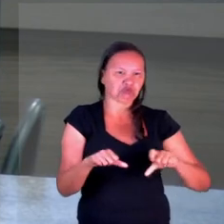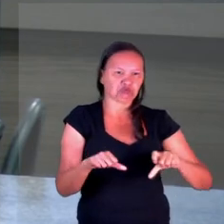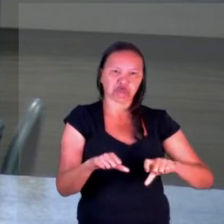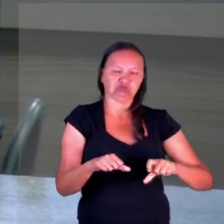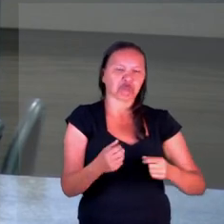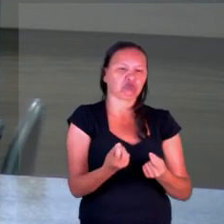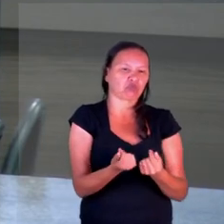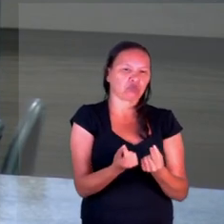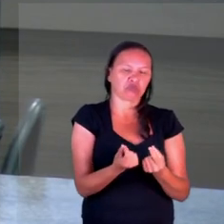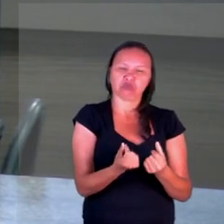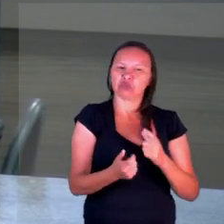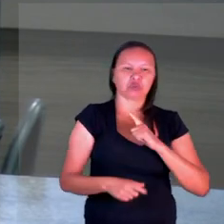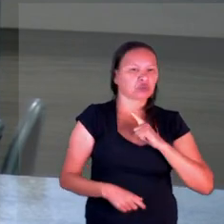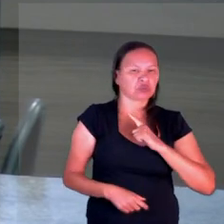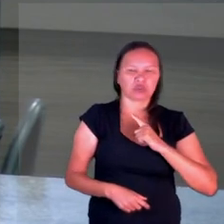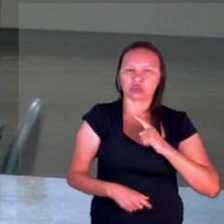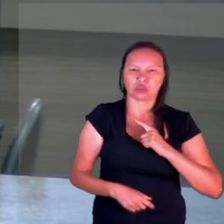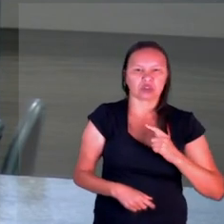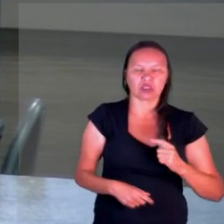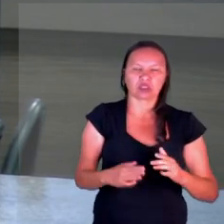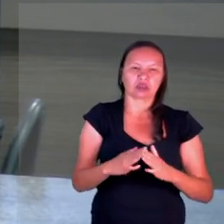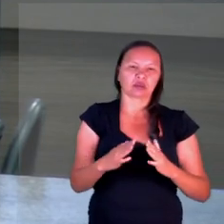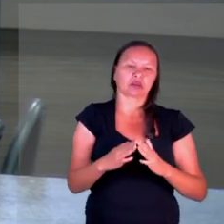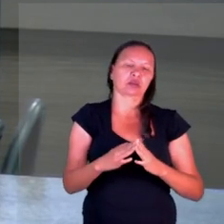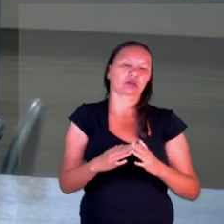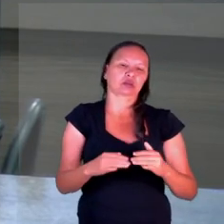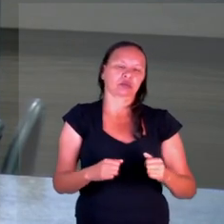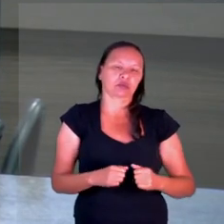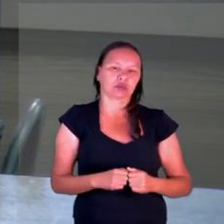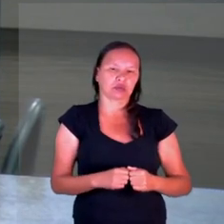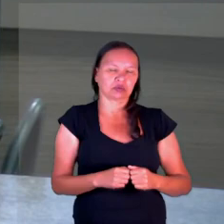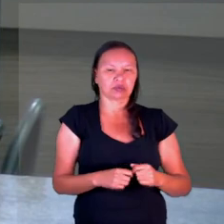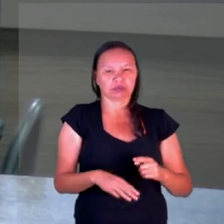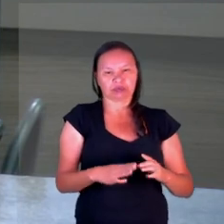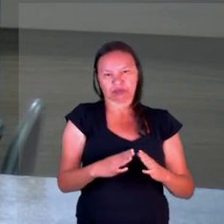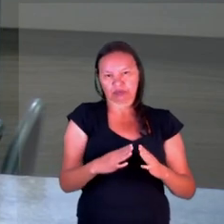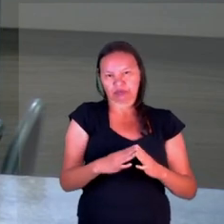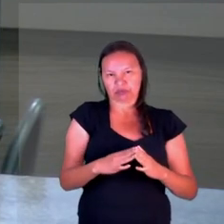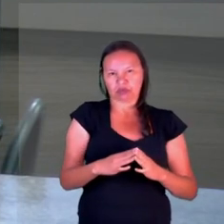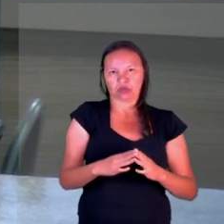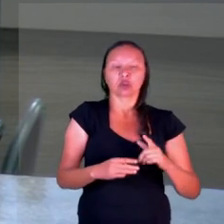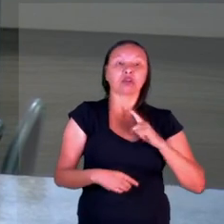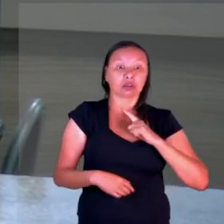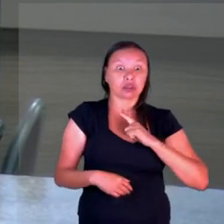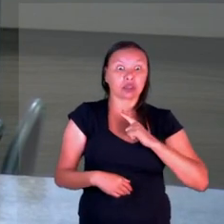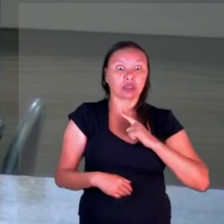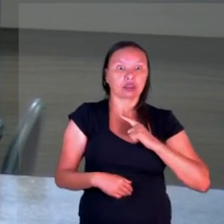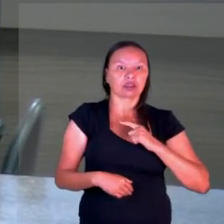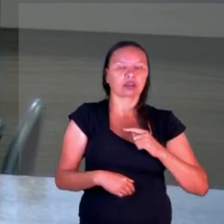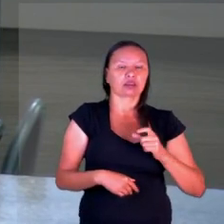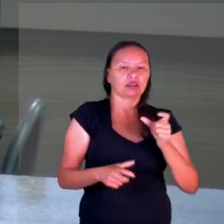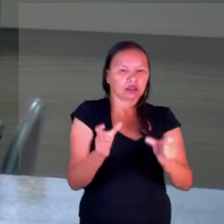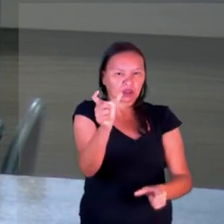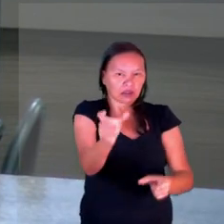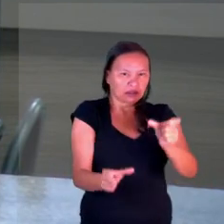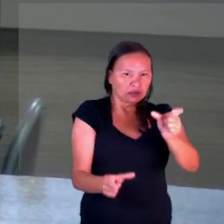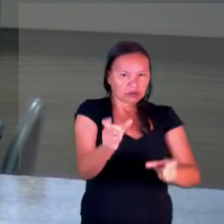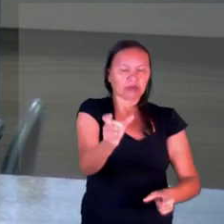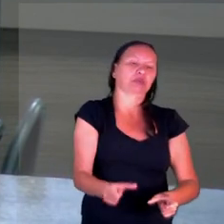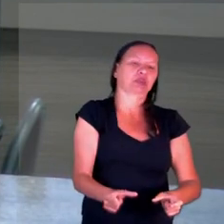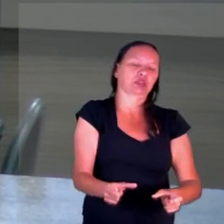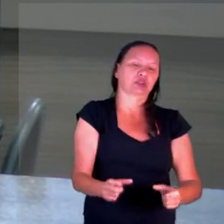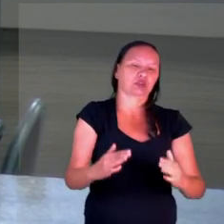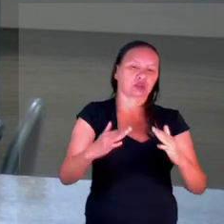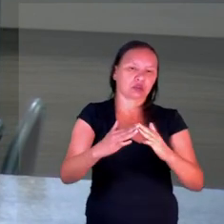vê que tem lá na política de moradia né Tem uma previsão que diz que tem que dar prioridade para essa população a moradia